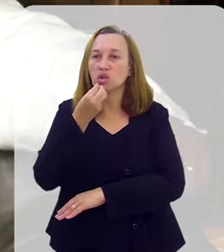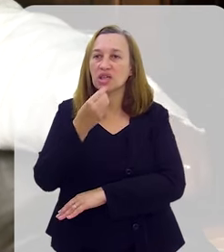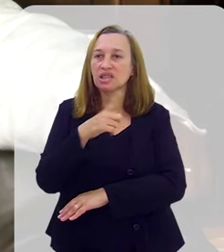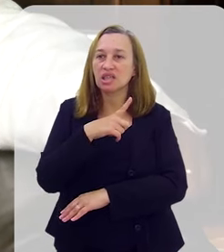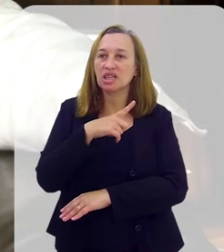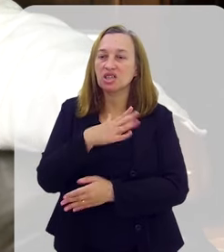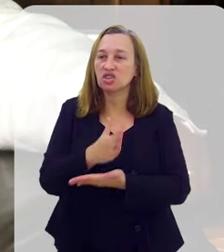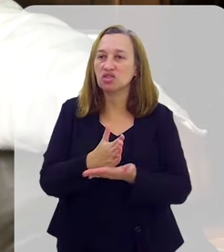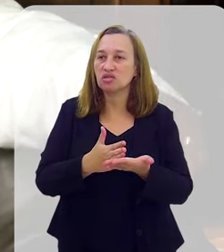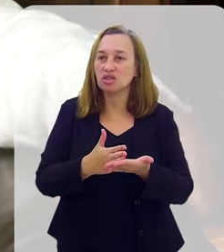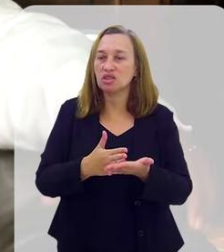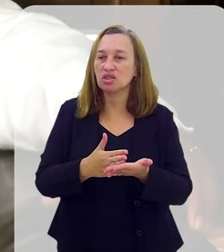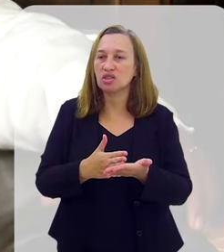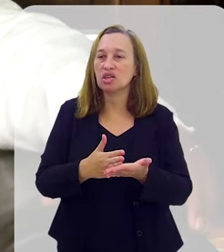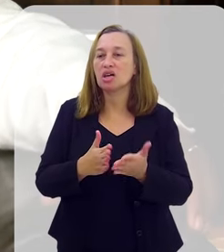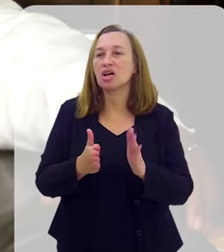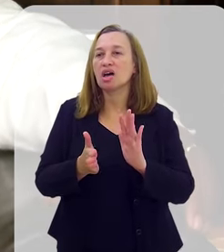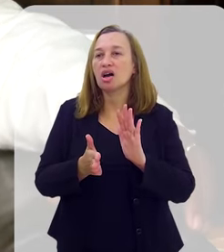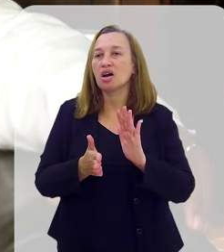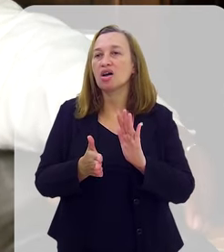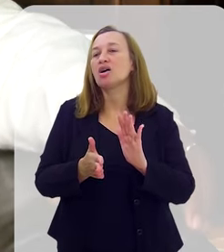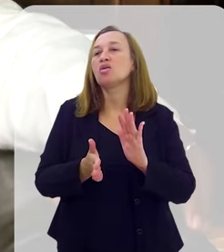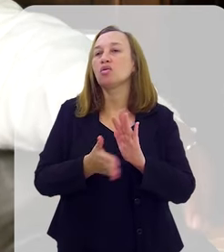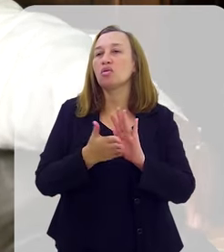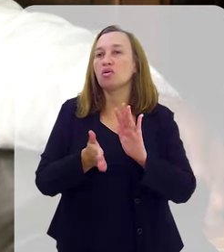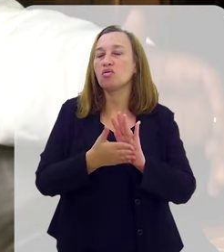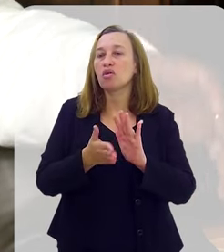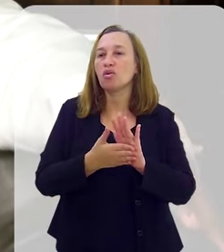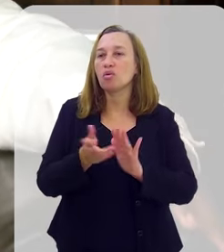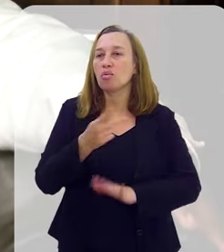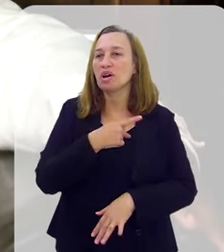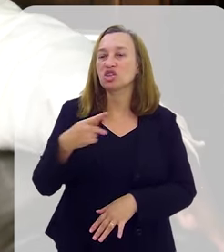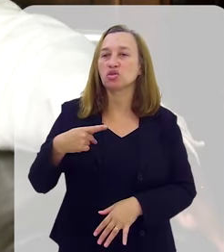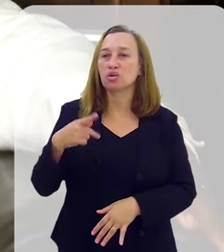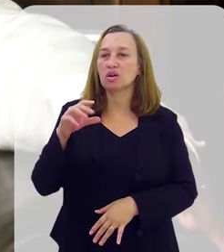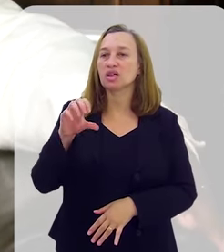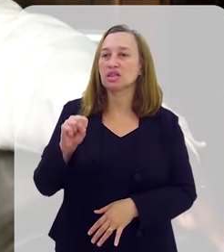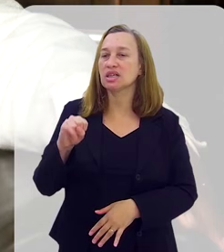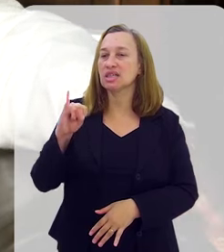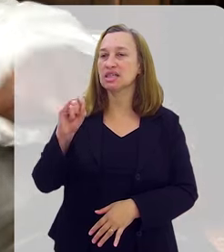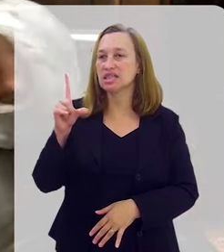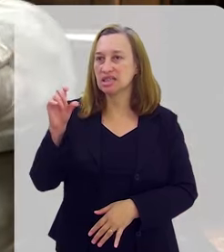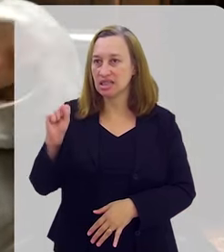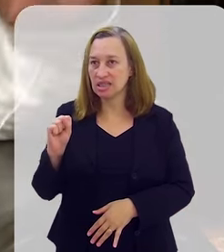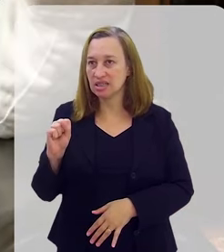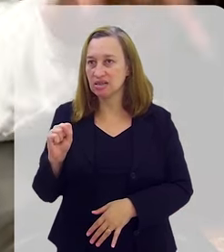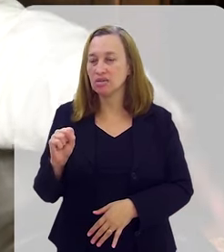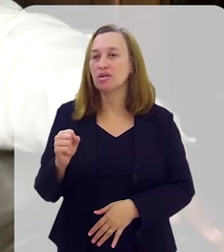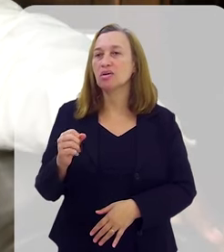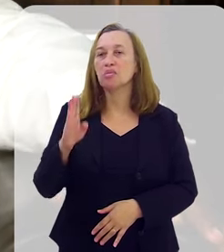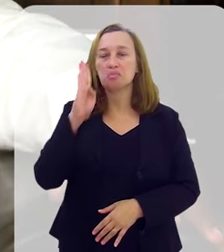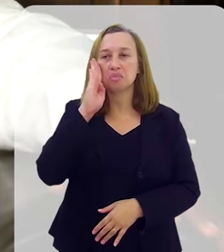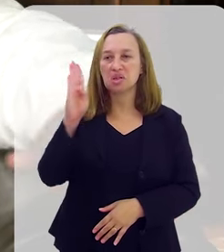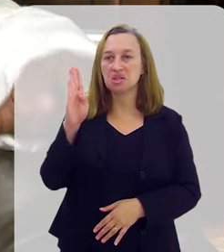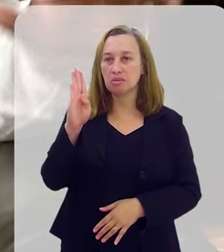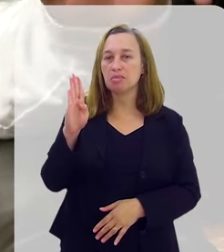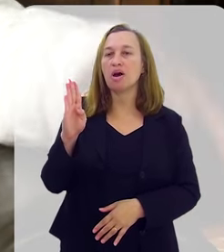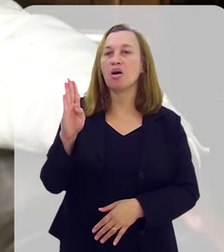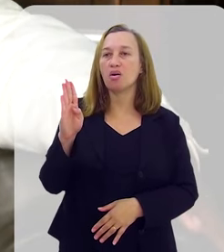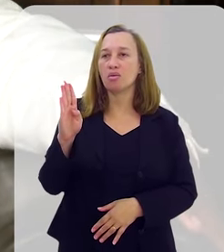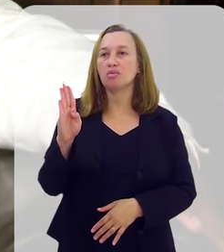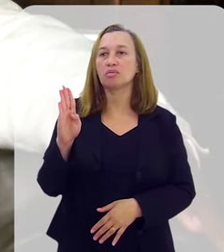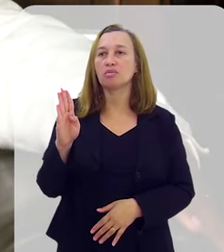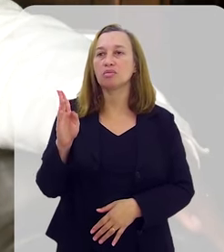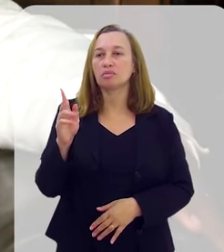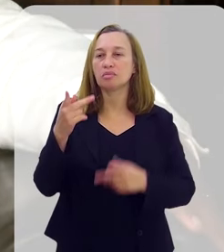tive a oportunidade de dividir a noite de ministração com o pastor Silas Malafaia. Que coisa linda. Que é, para mim, hoje, a principal voz